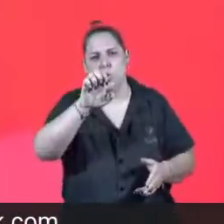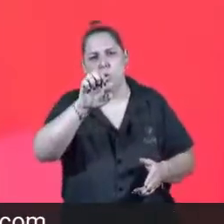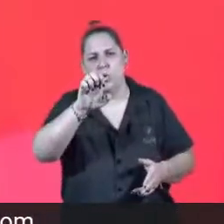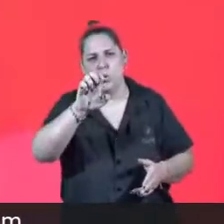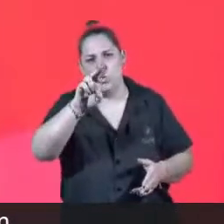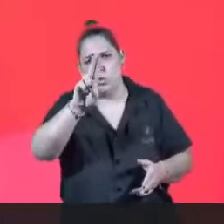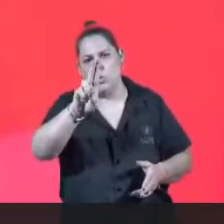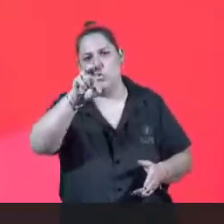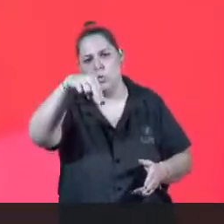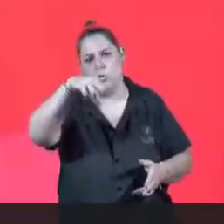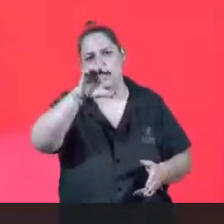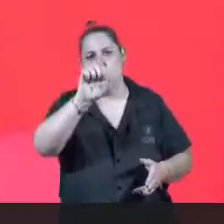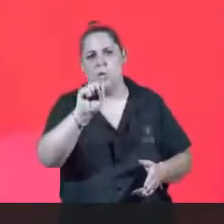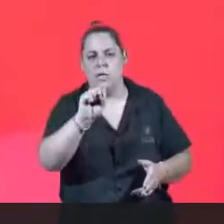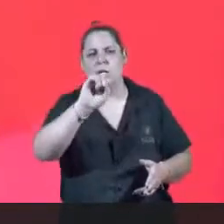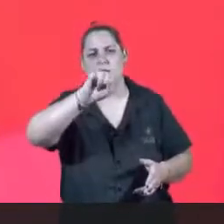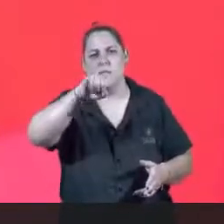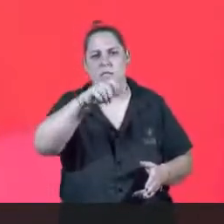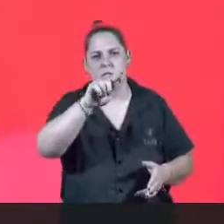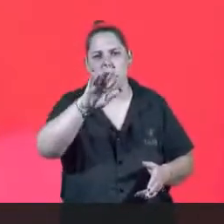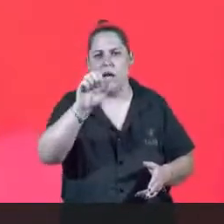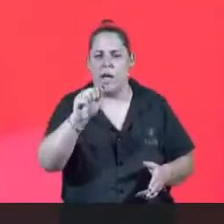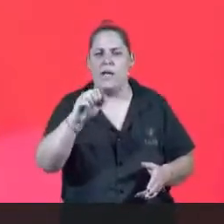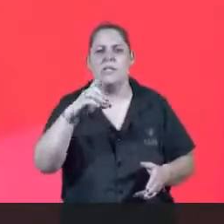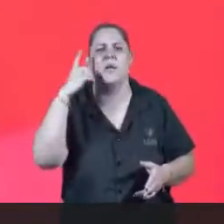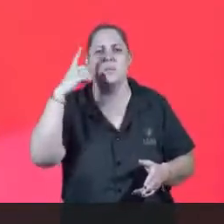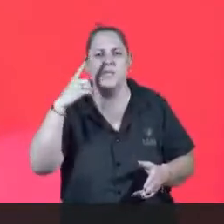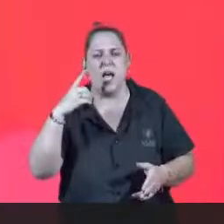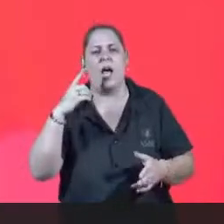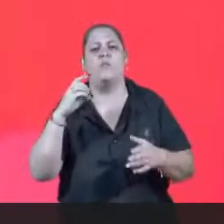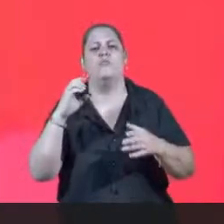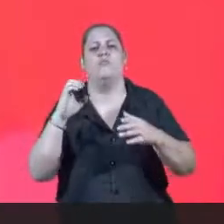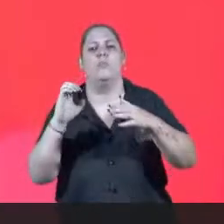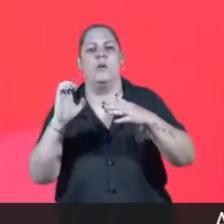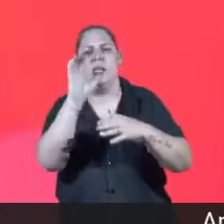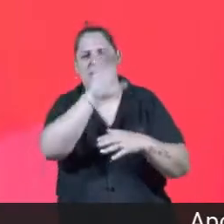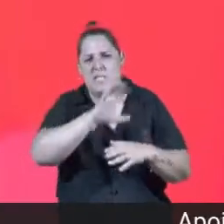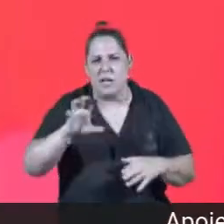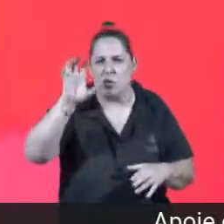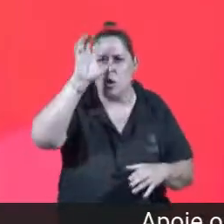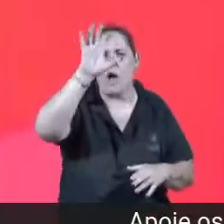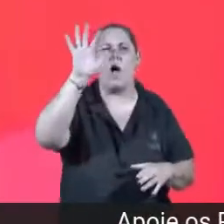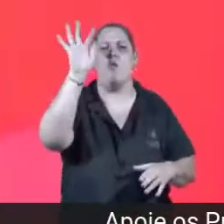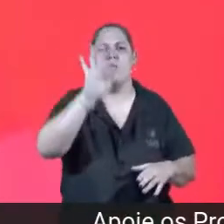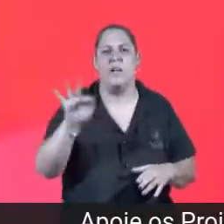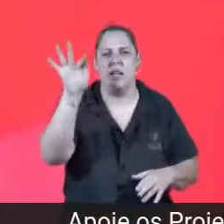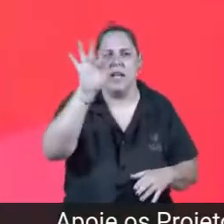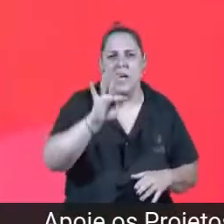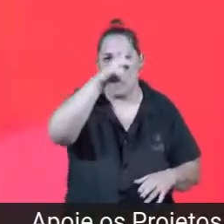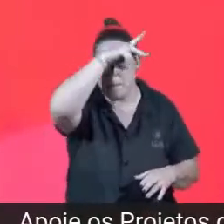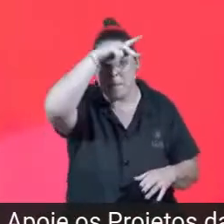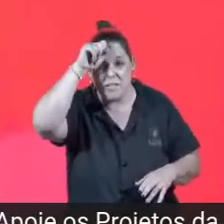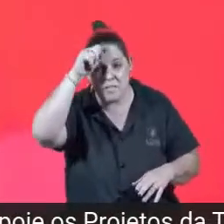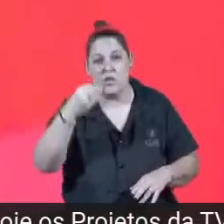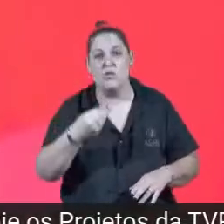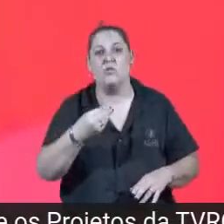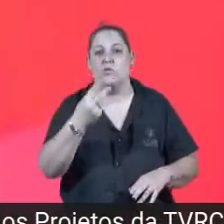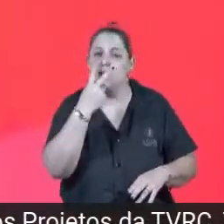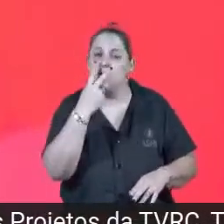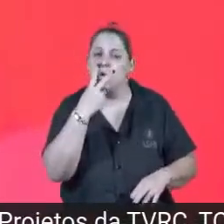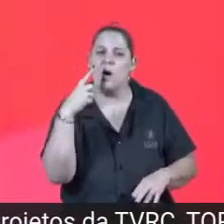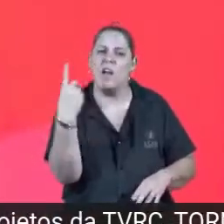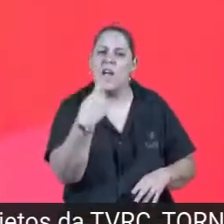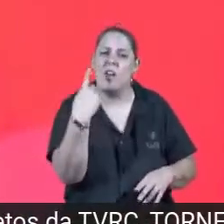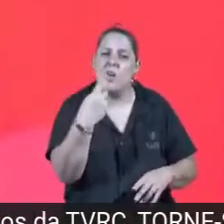presidente da Central Única dos Trabalhadores, deputado estadual, deputado federal e prefeito de Vitória. Mas nós fizemos uma parte,